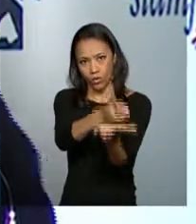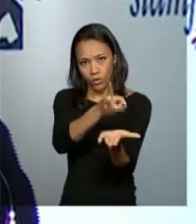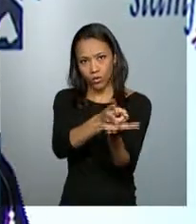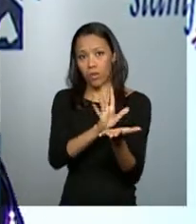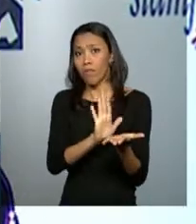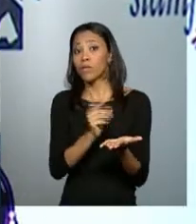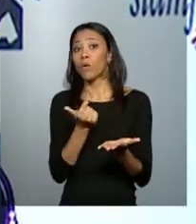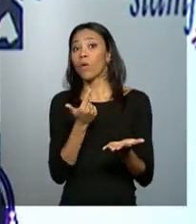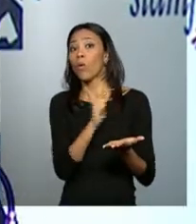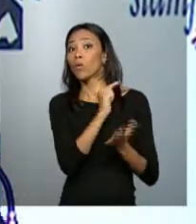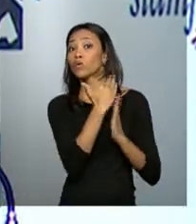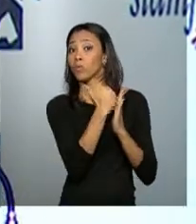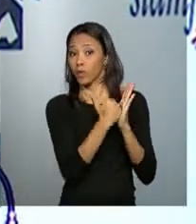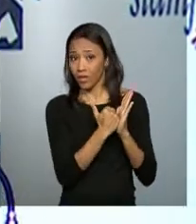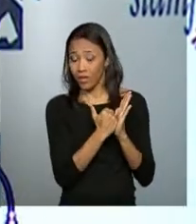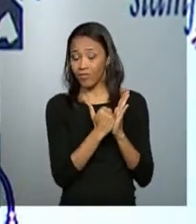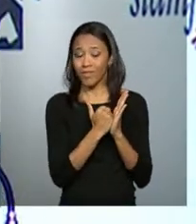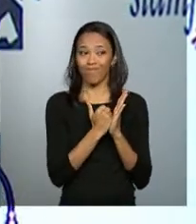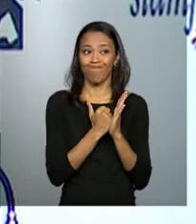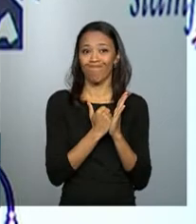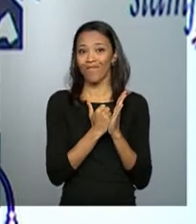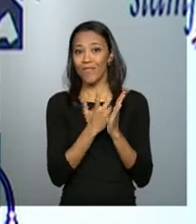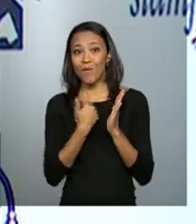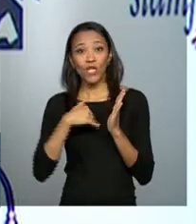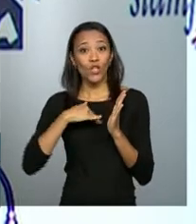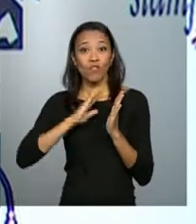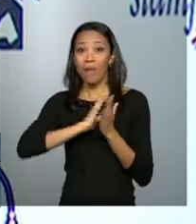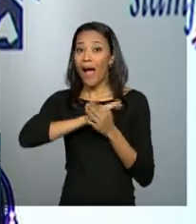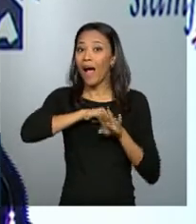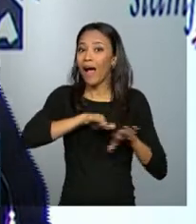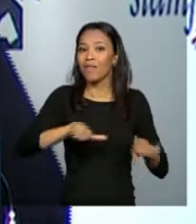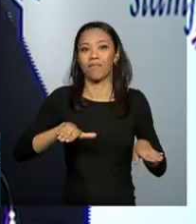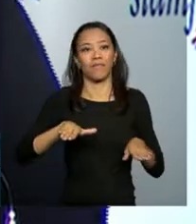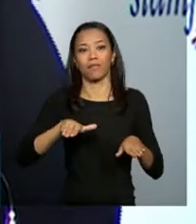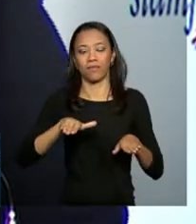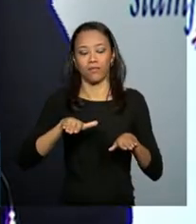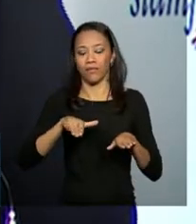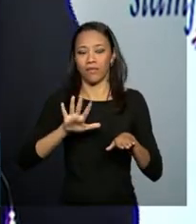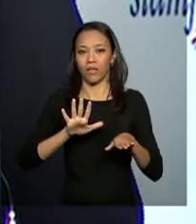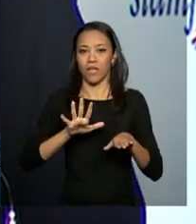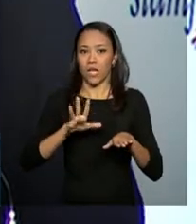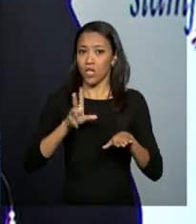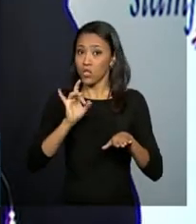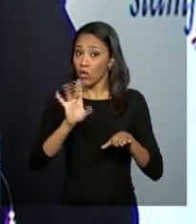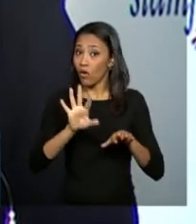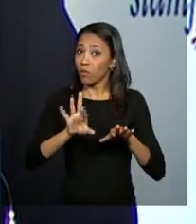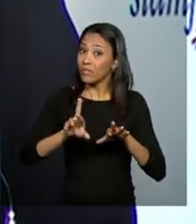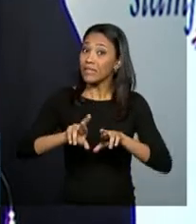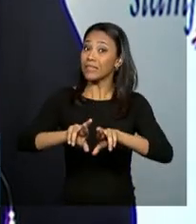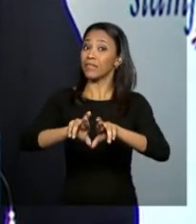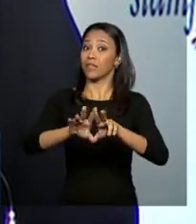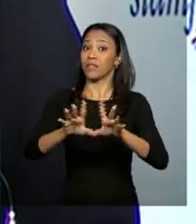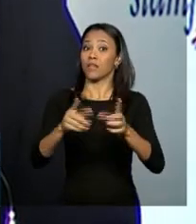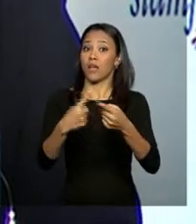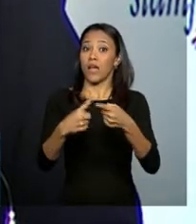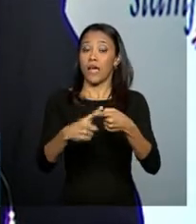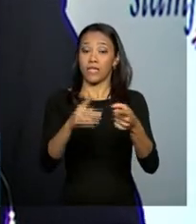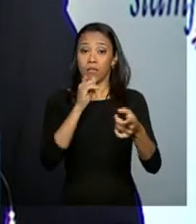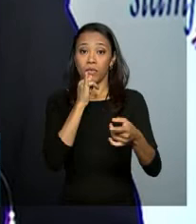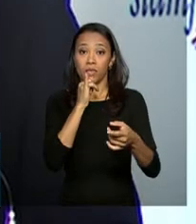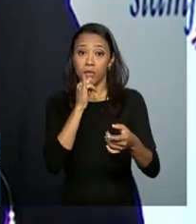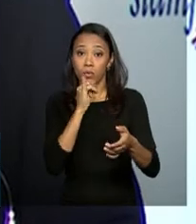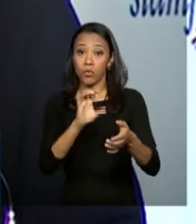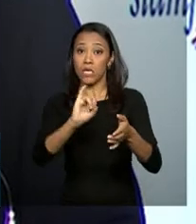outros programas, não é que nós vamos acabar com eles. E aqui eu queria fazer uma distinção. A desoneração da